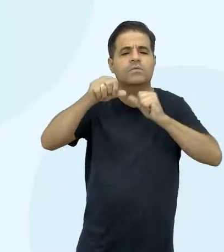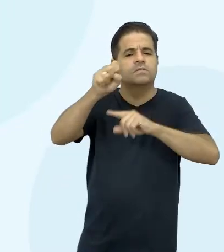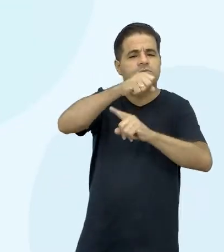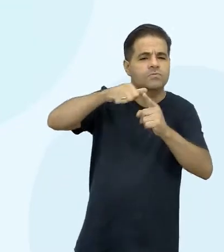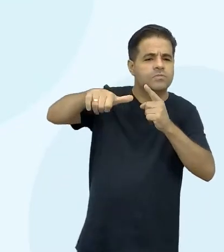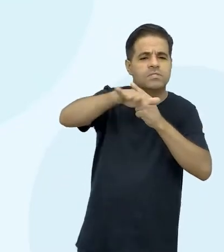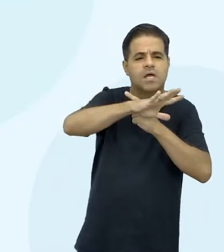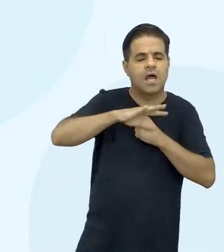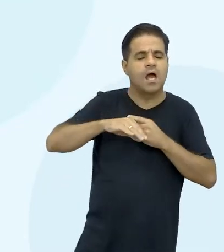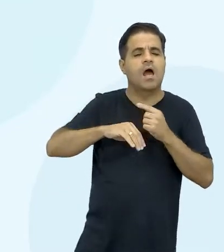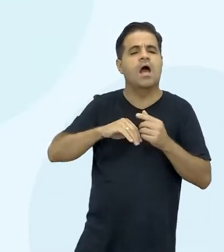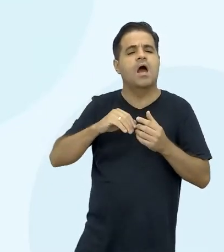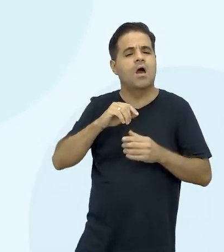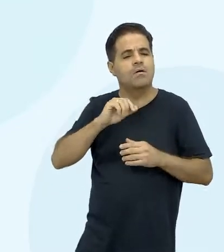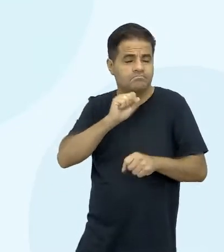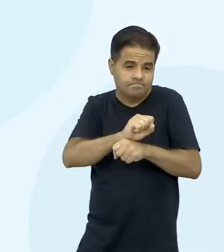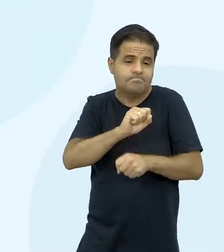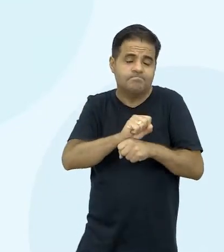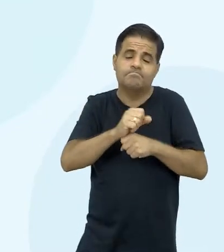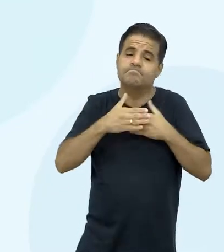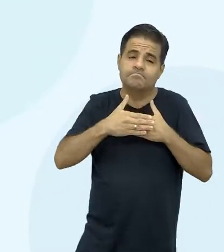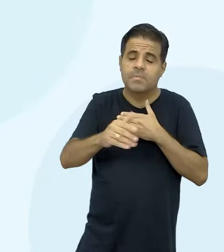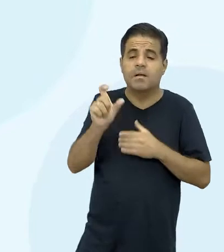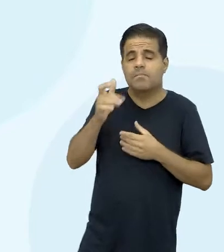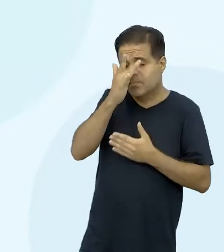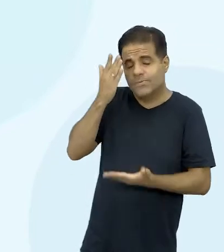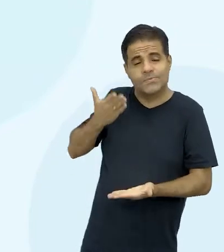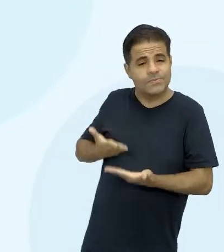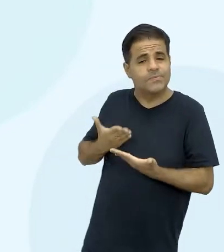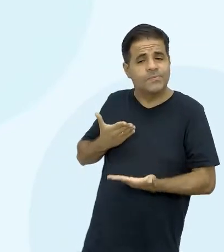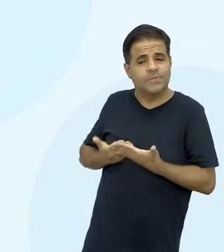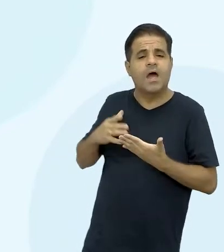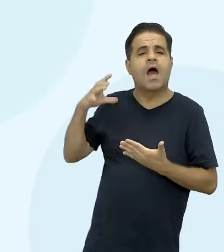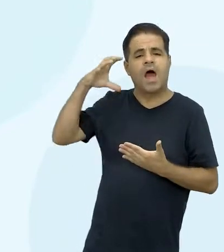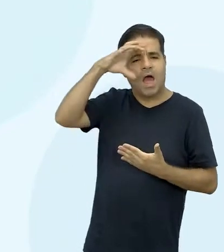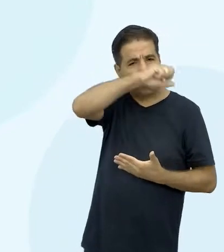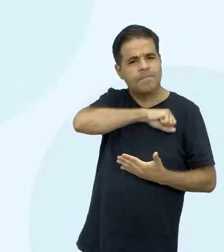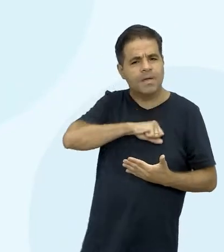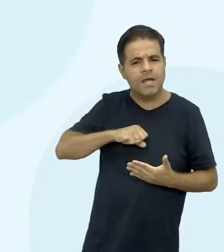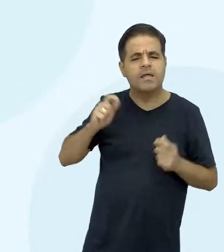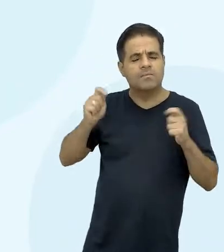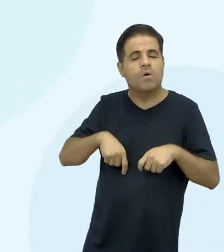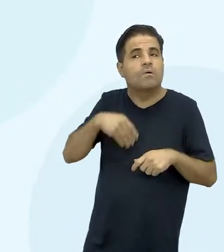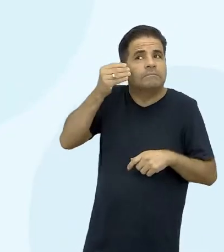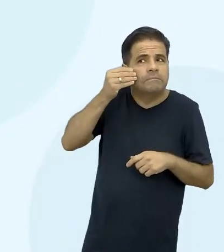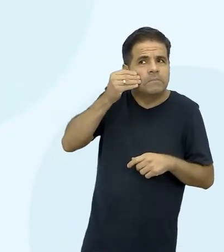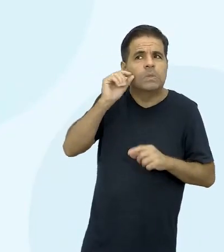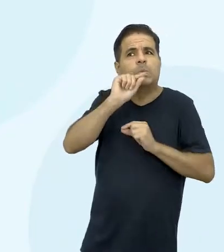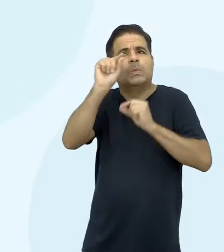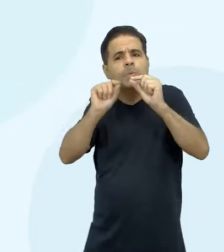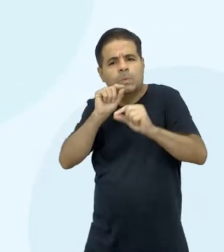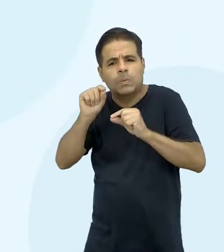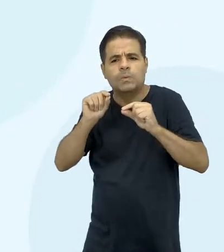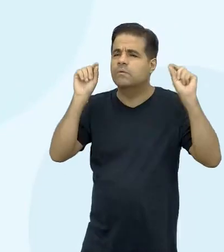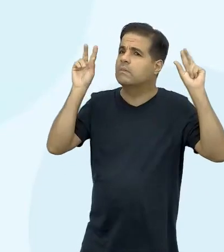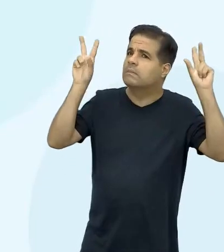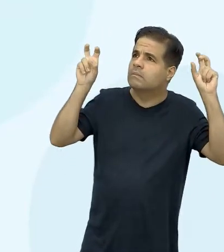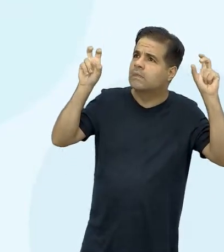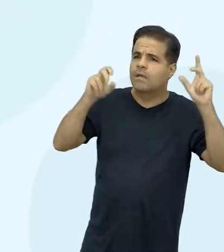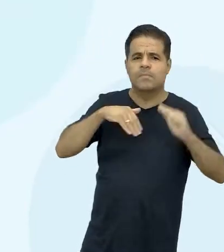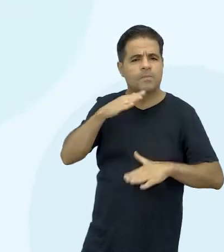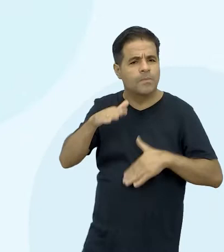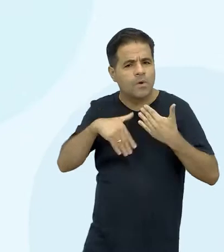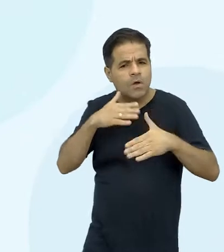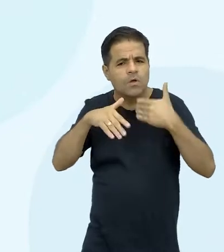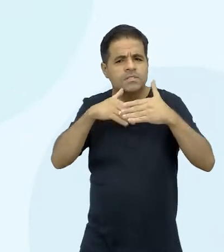sociais, demografia e trabalho, se espera que o estudante aprenda a levantar e testar hipóteses sobre temas e processos